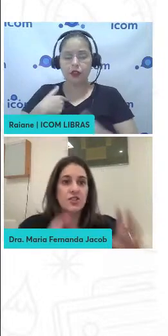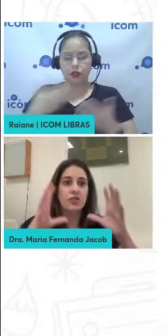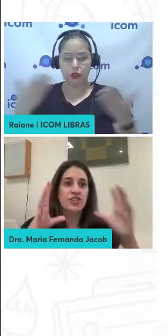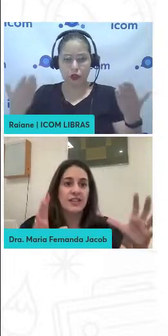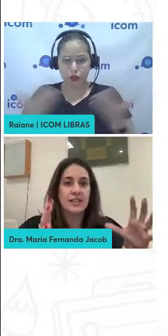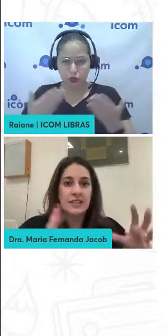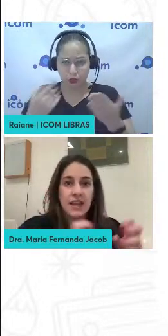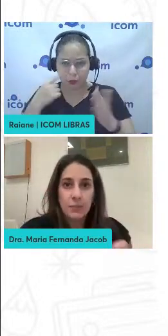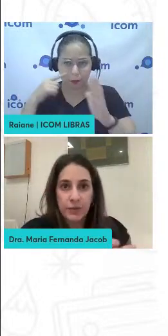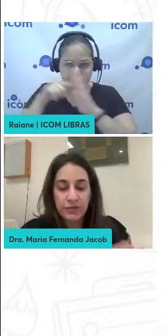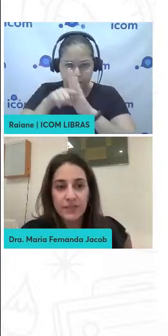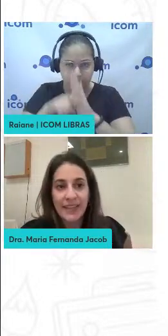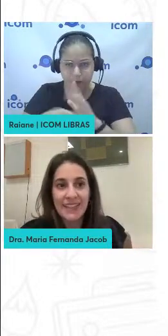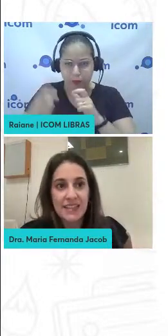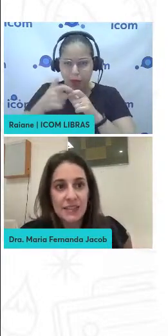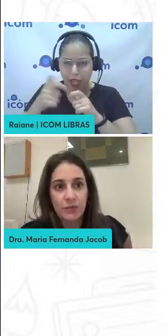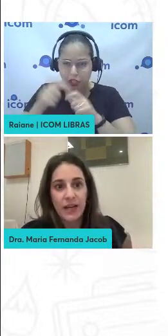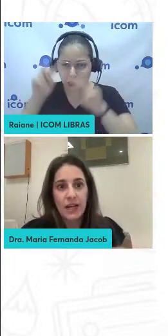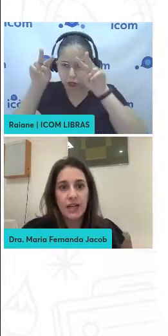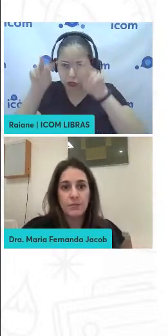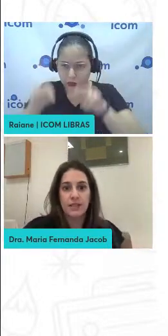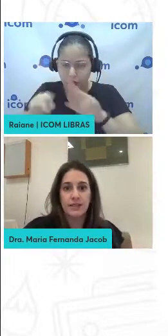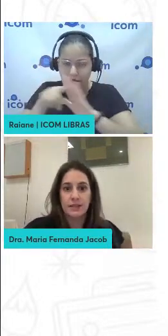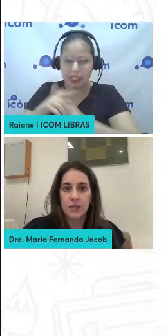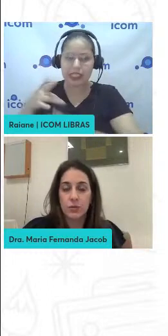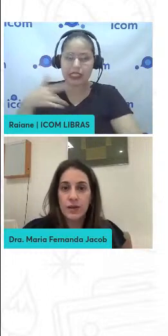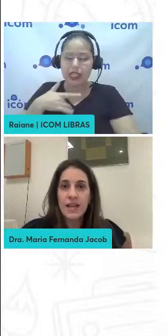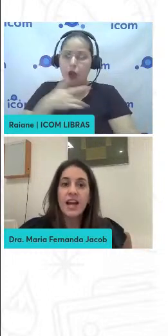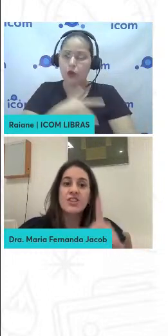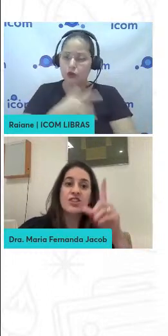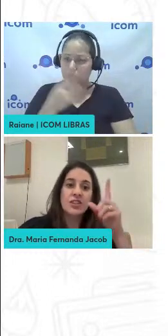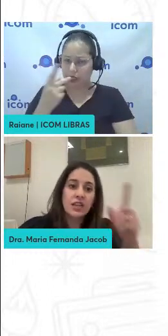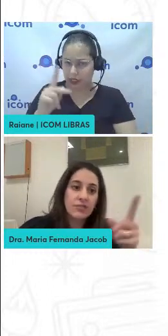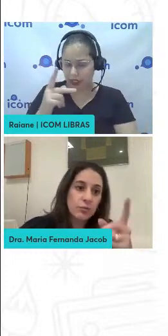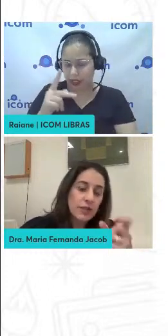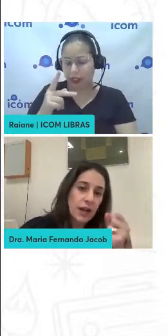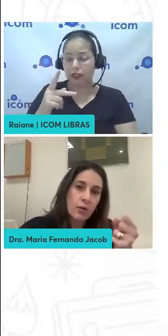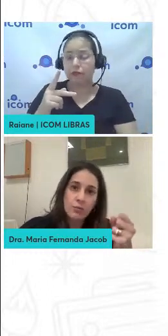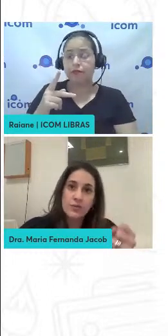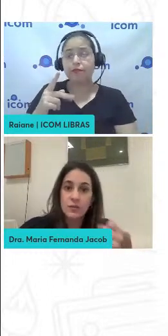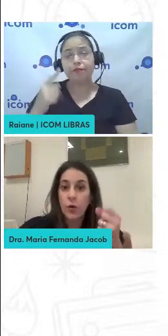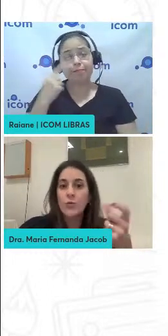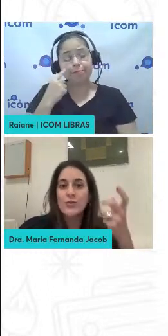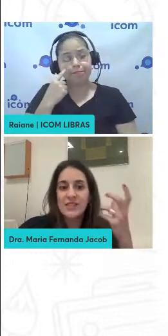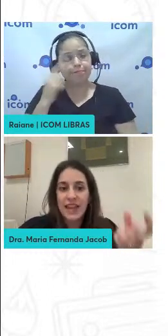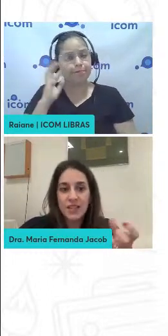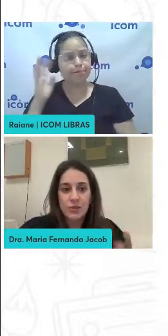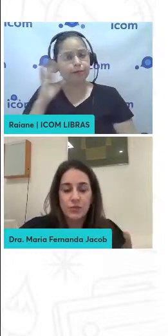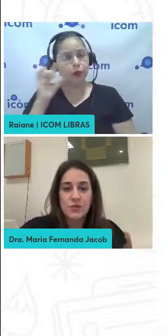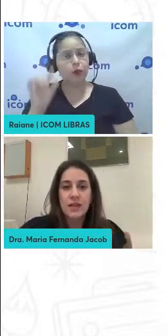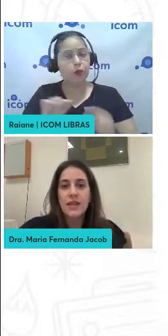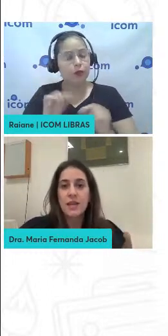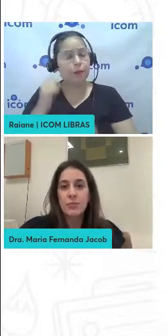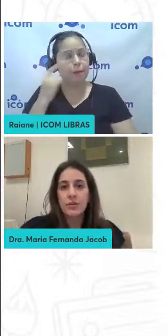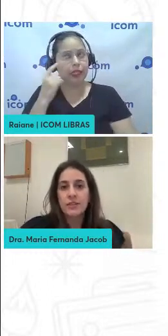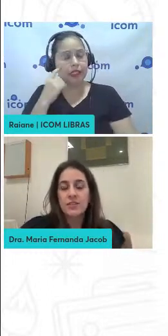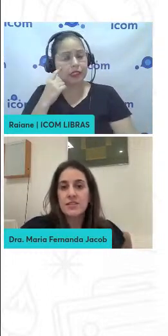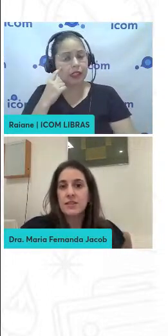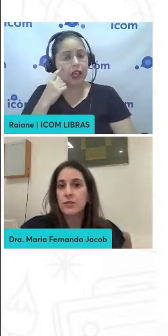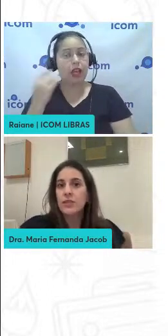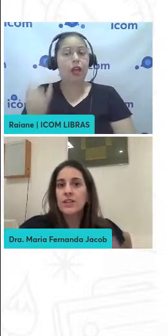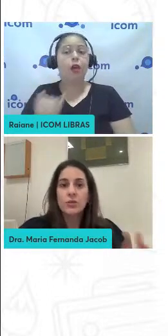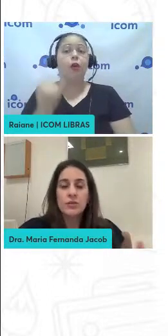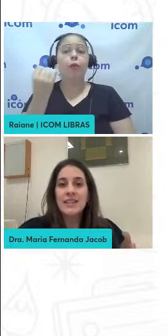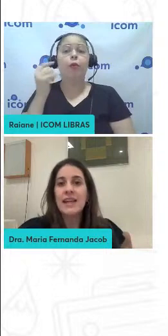que a ideia de hoje é trazer e aprofundar na questão da reabilitação, a gente tem que voltar com os conceitos